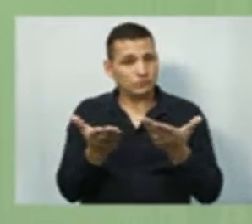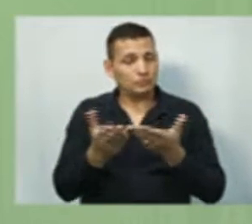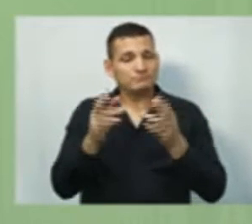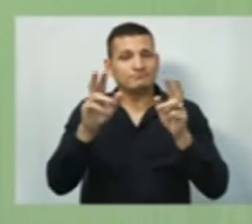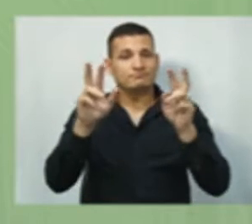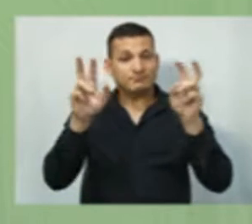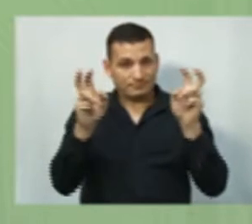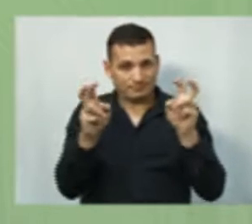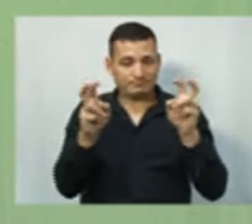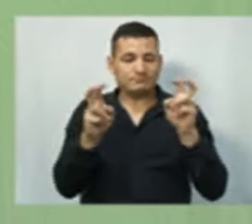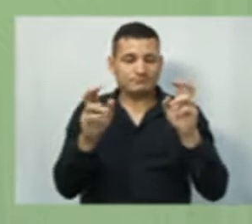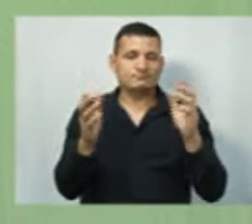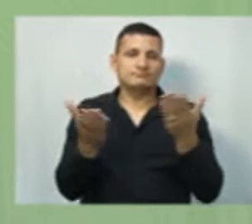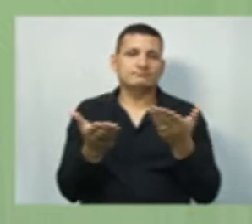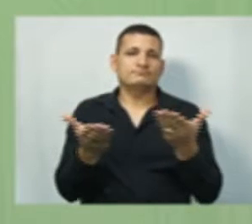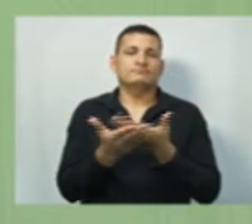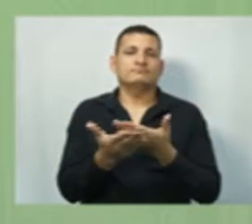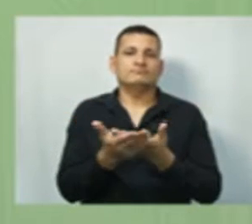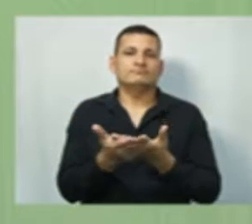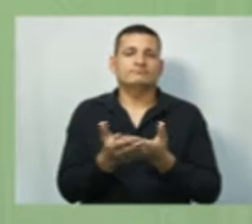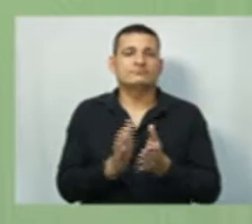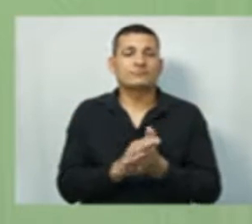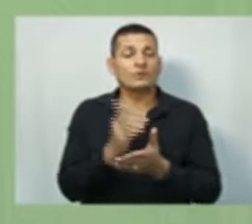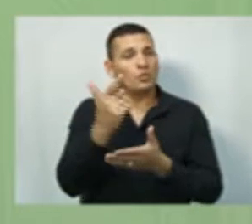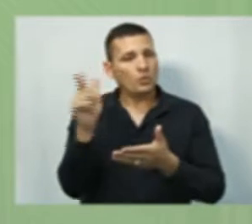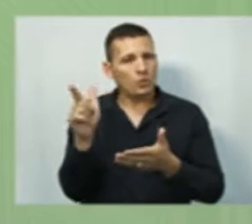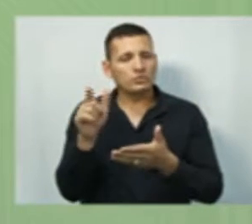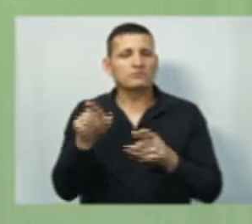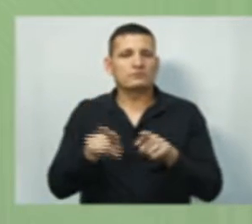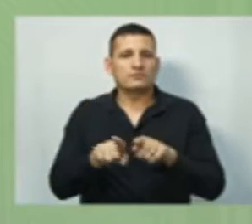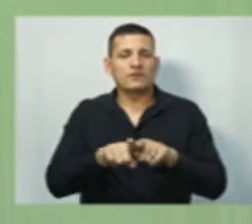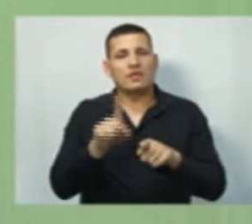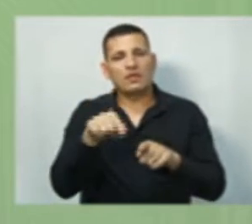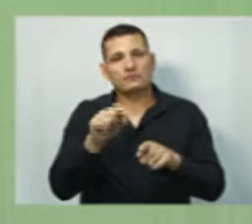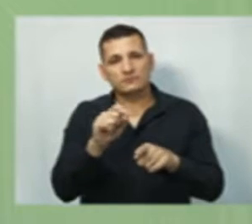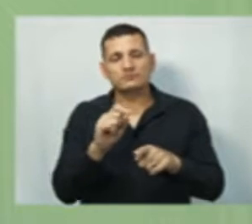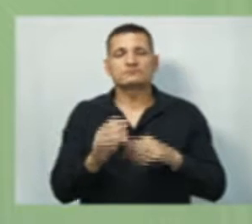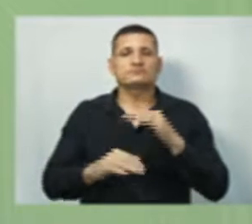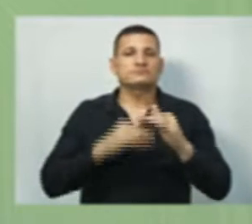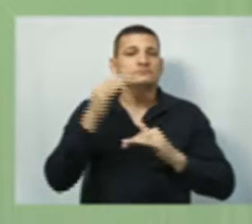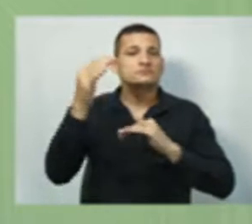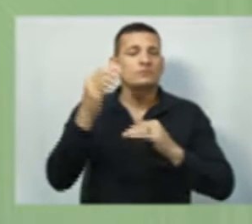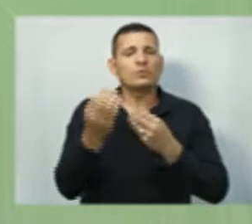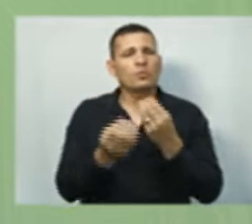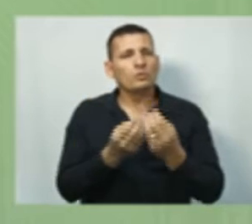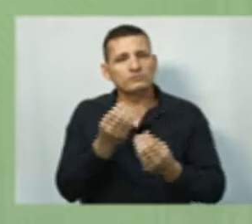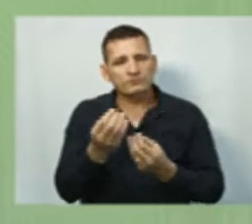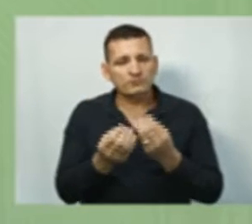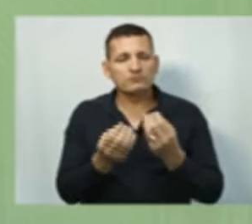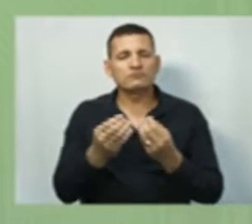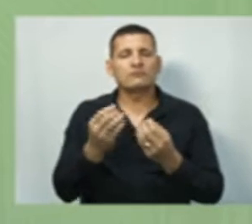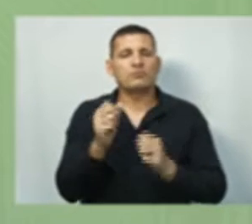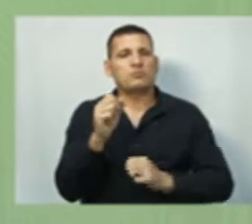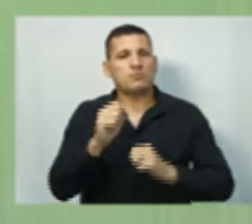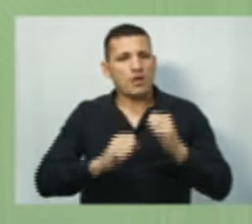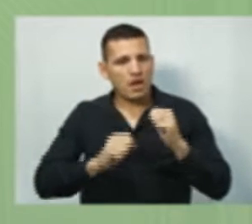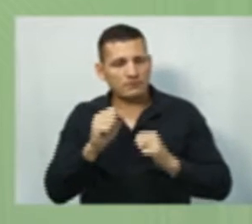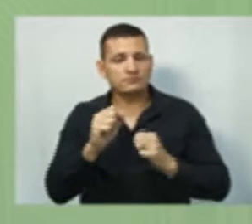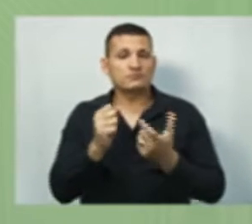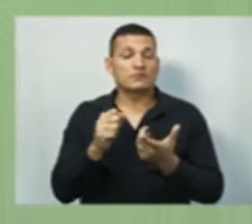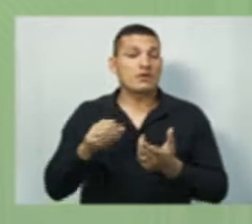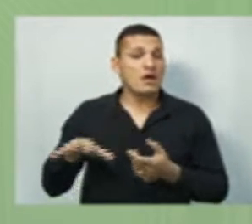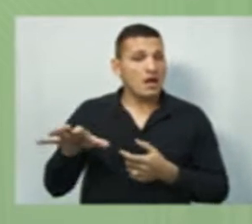hoje. Além disso, outros tópicos são a modernização dos processos de produção, os setores e as